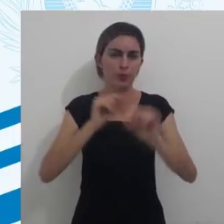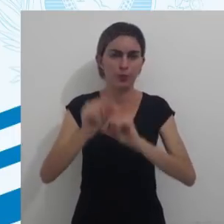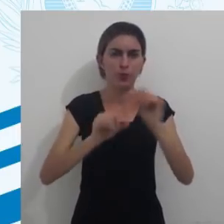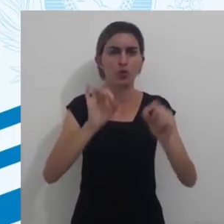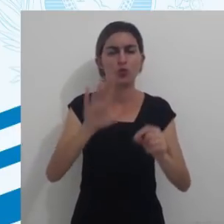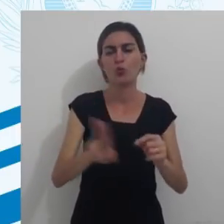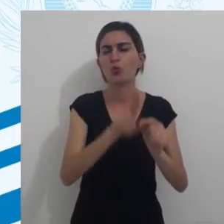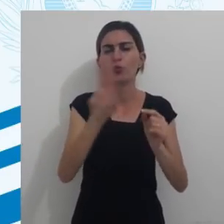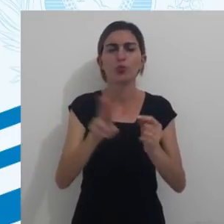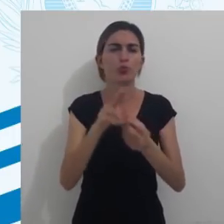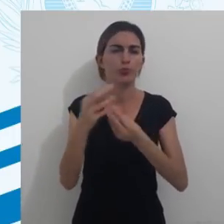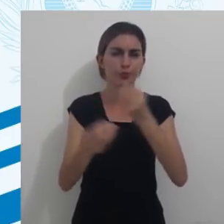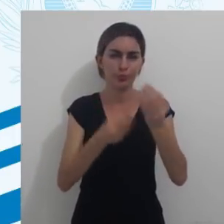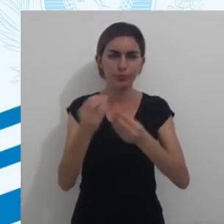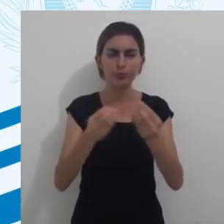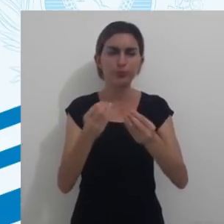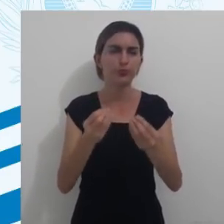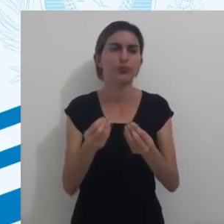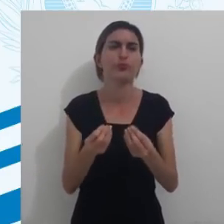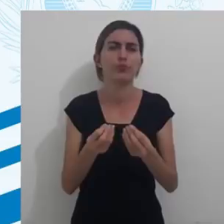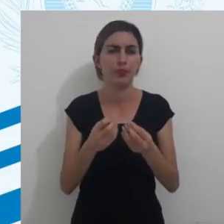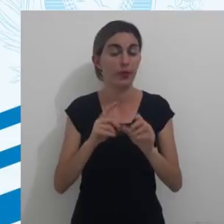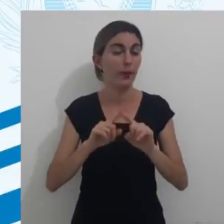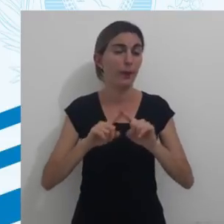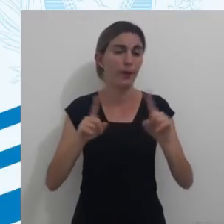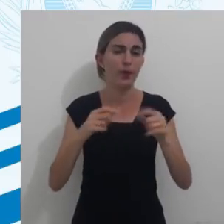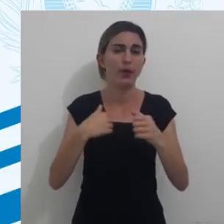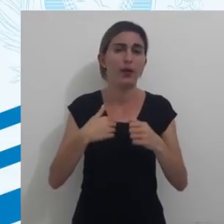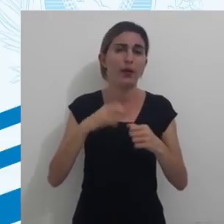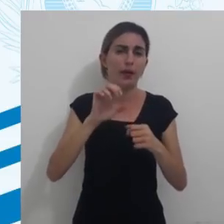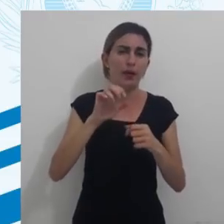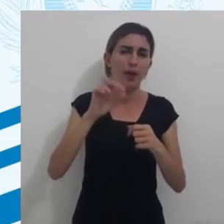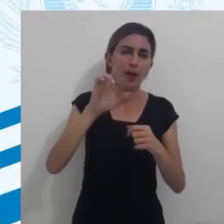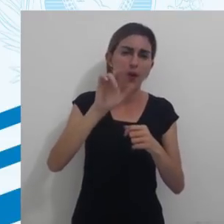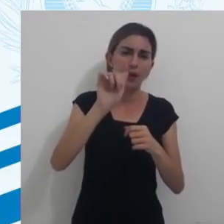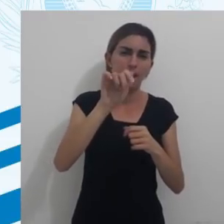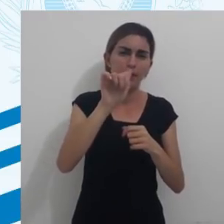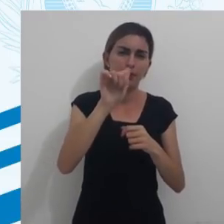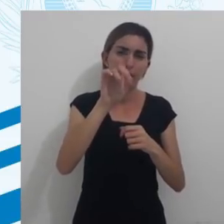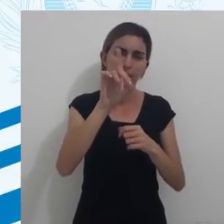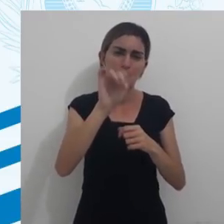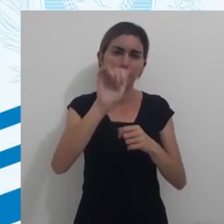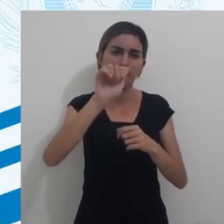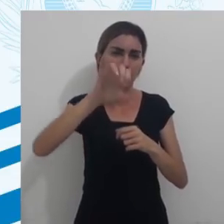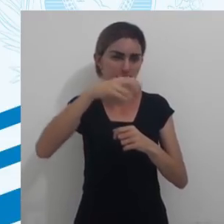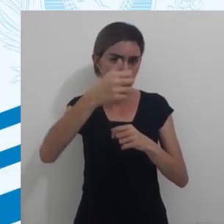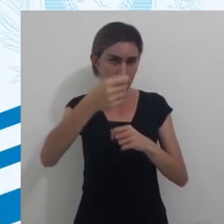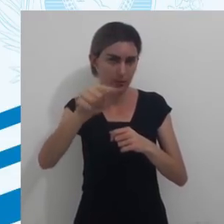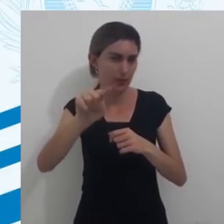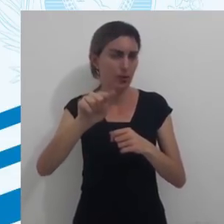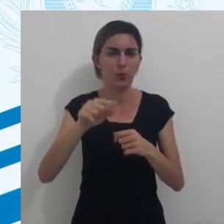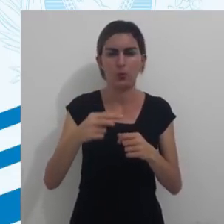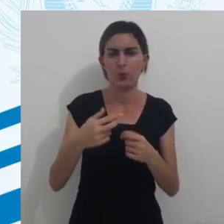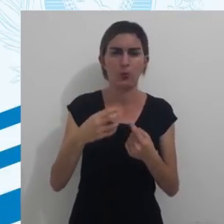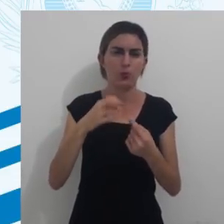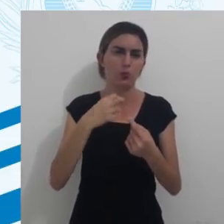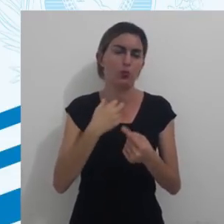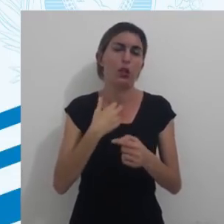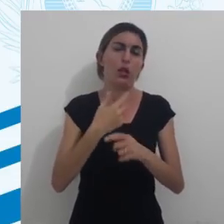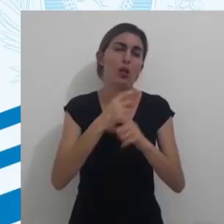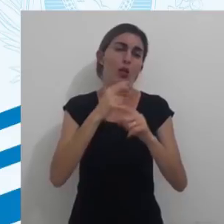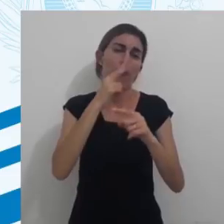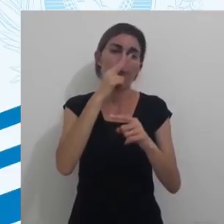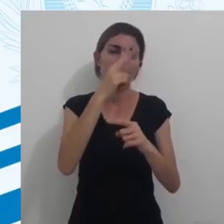sua utilidade é indiscutível. Porém, os efeitos da radiação não podem ser considerados inócuos. A